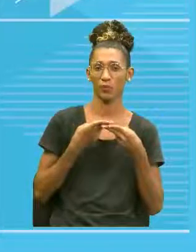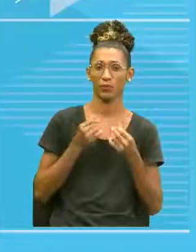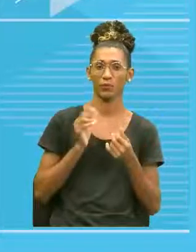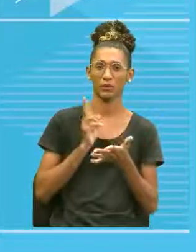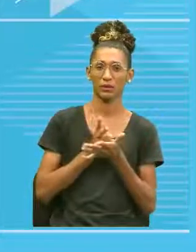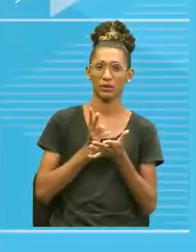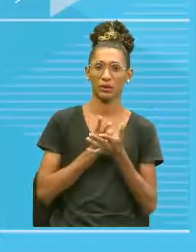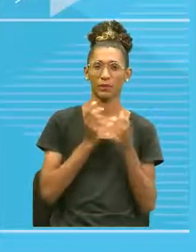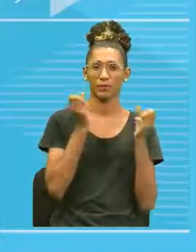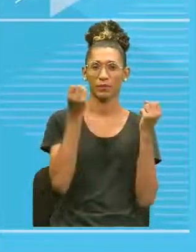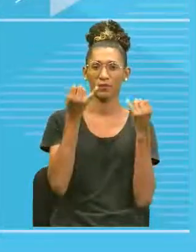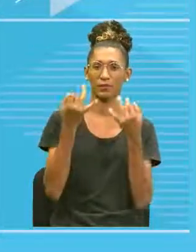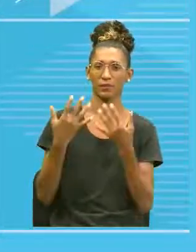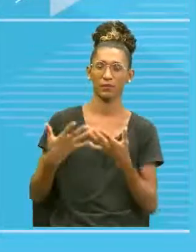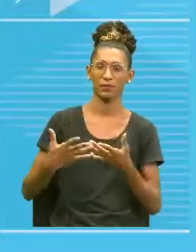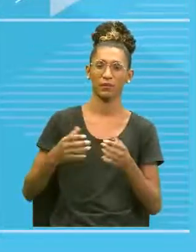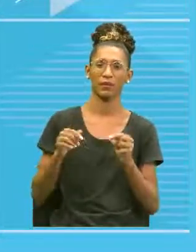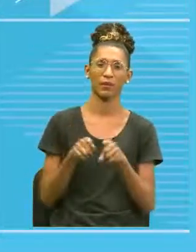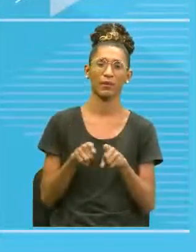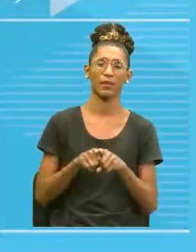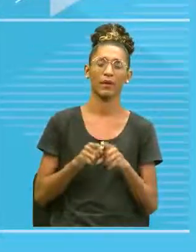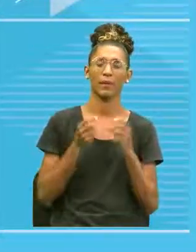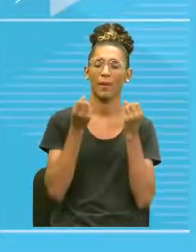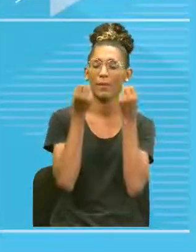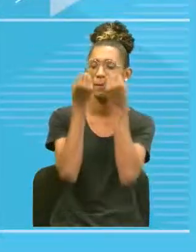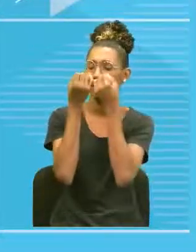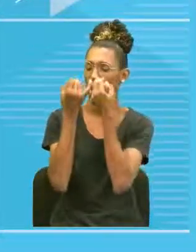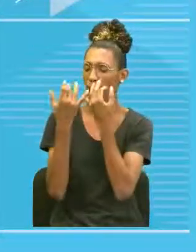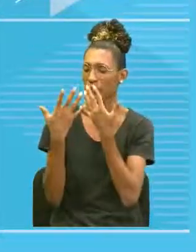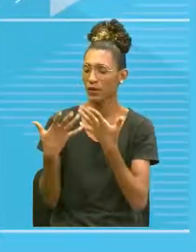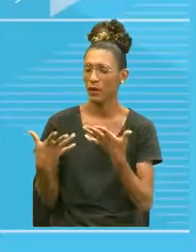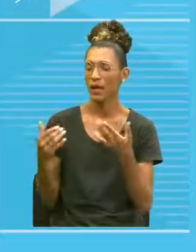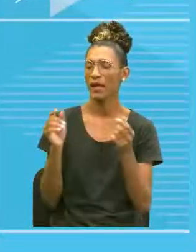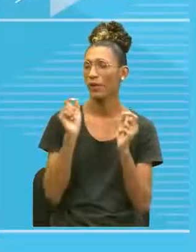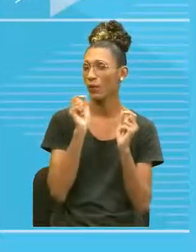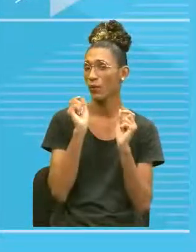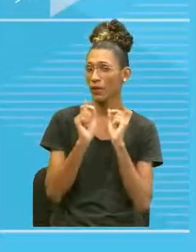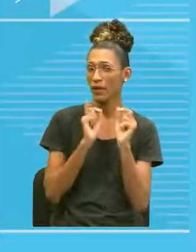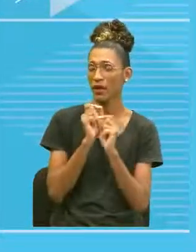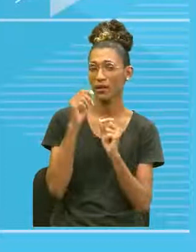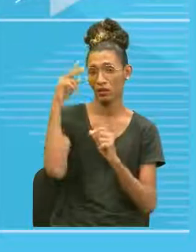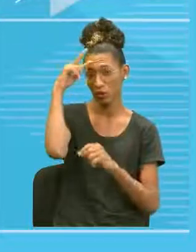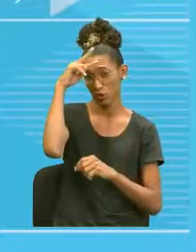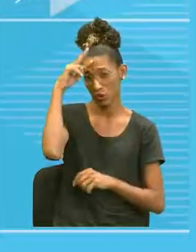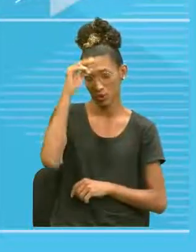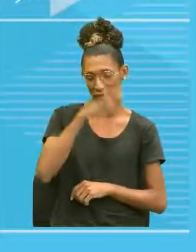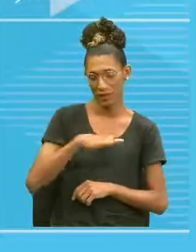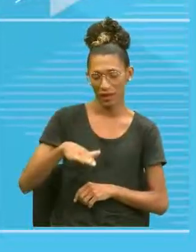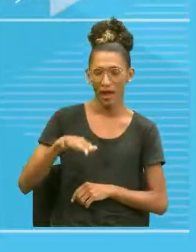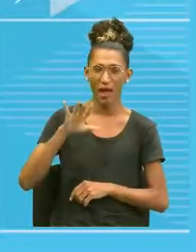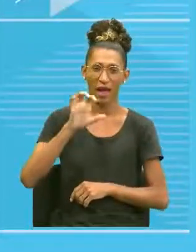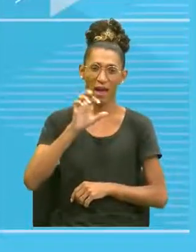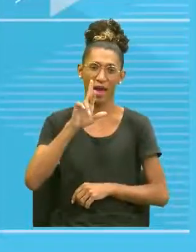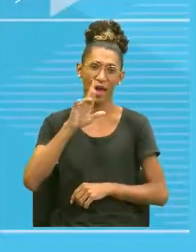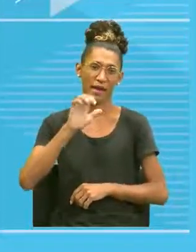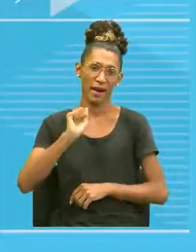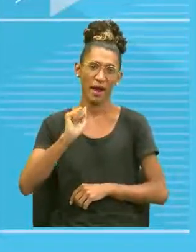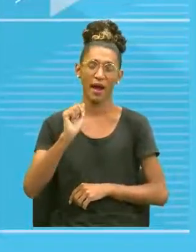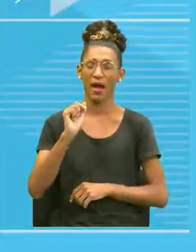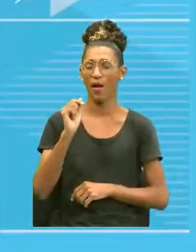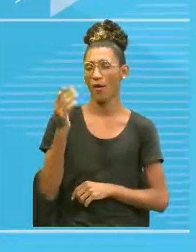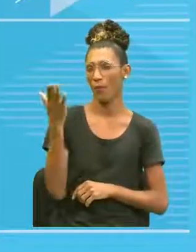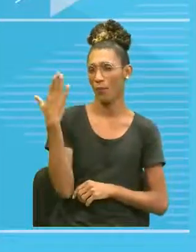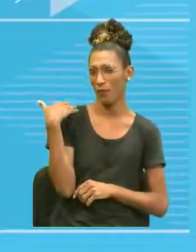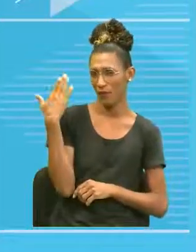eu uso para falar para contar as historinhas infantis eu era uma vez uma garotinha